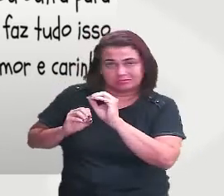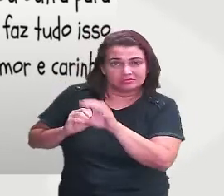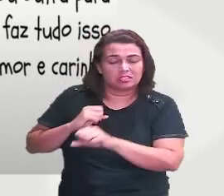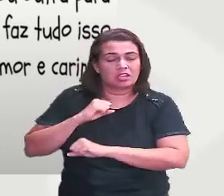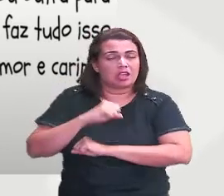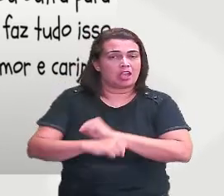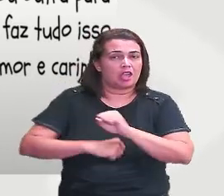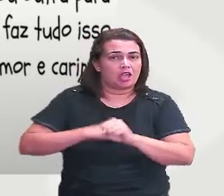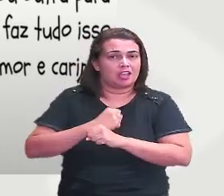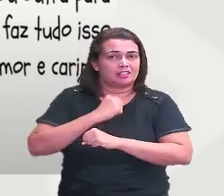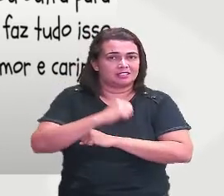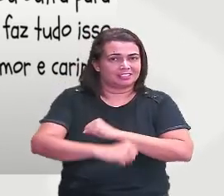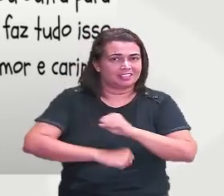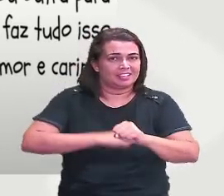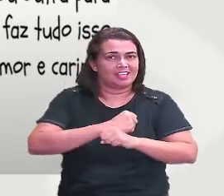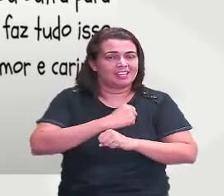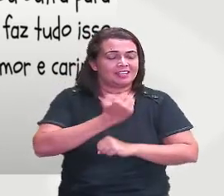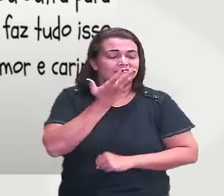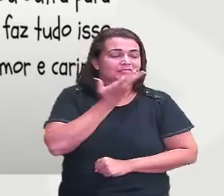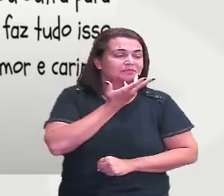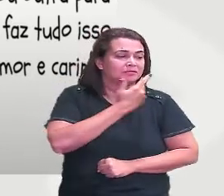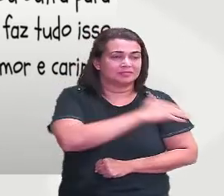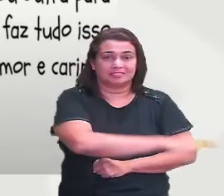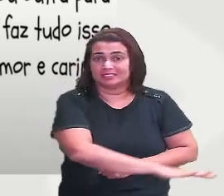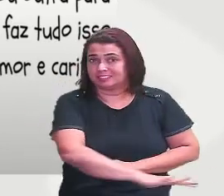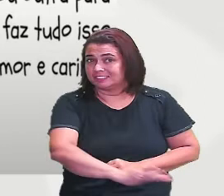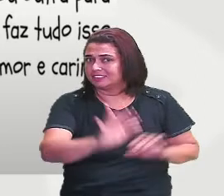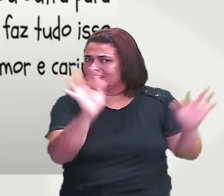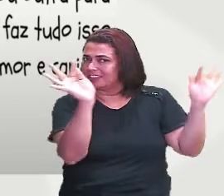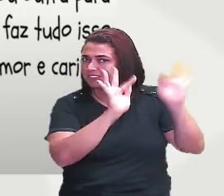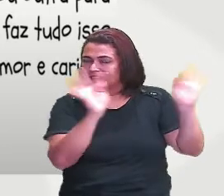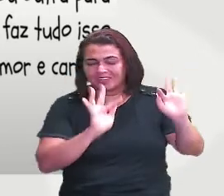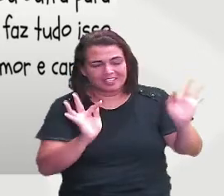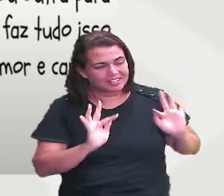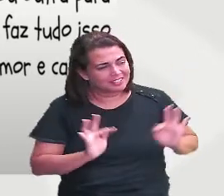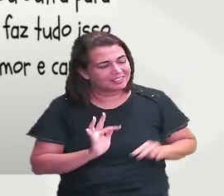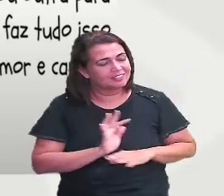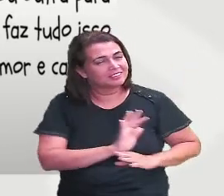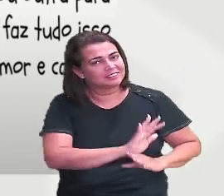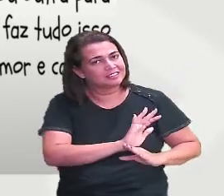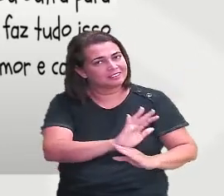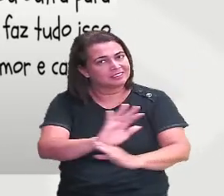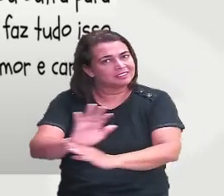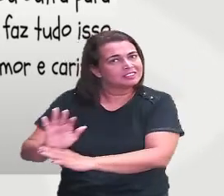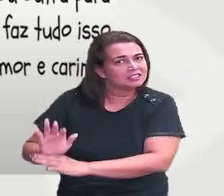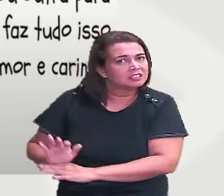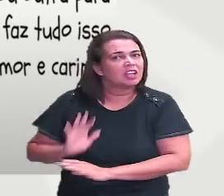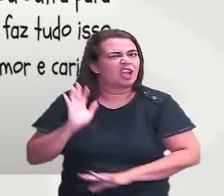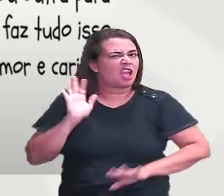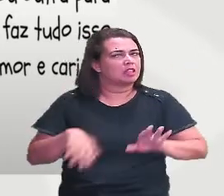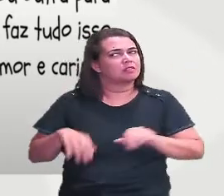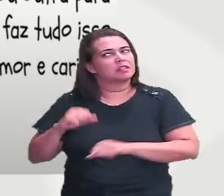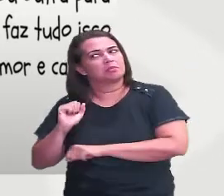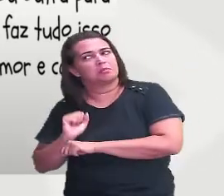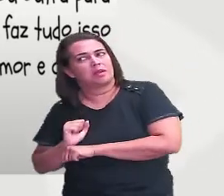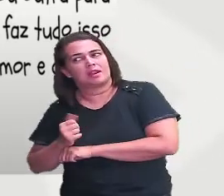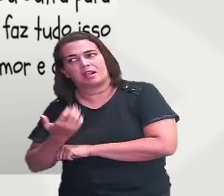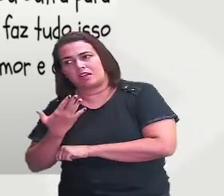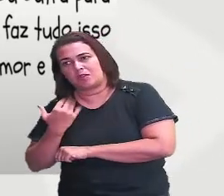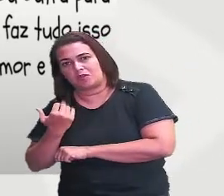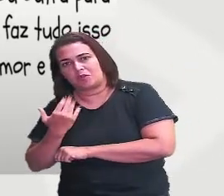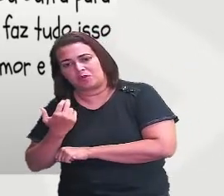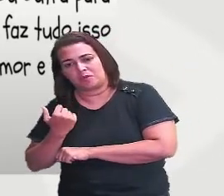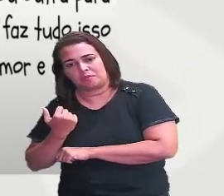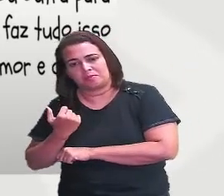ano levando alegria para a criançada, parando vez ou outra para um lanchinho. E